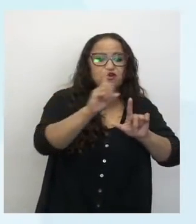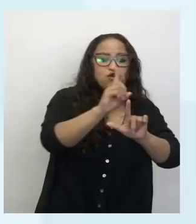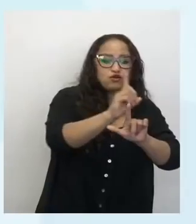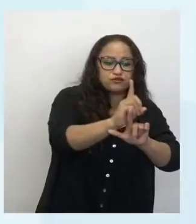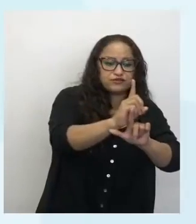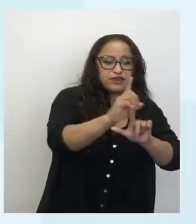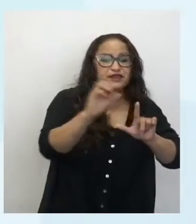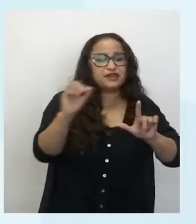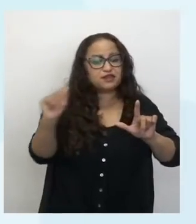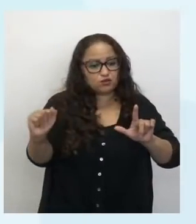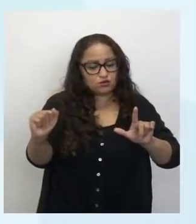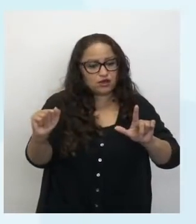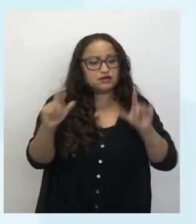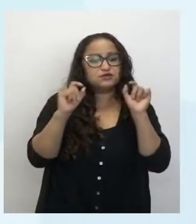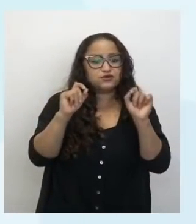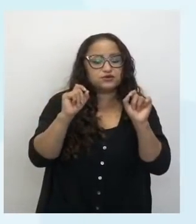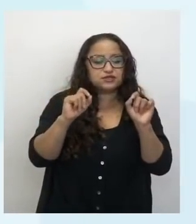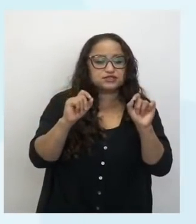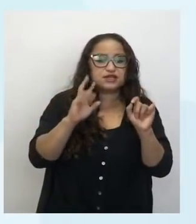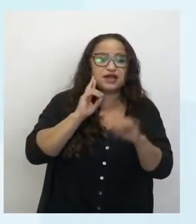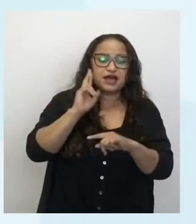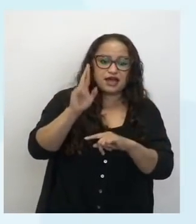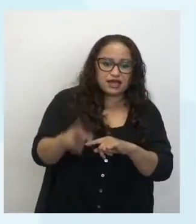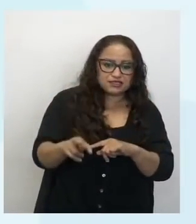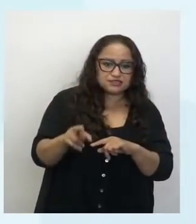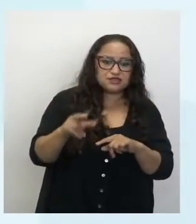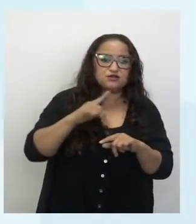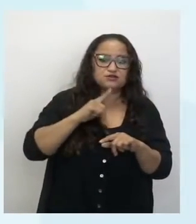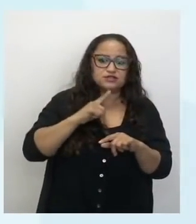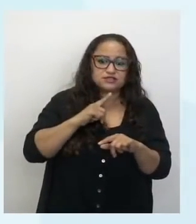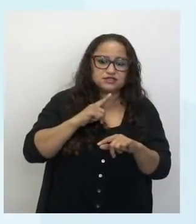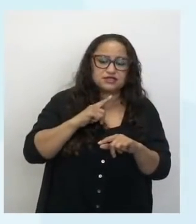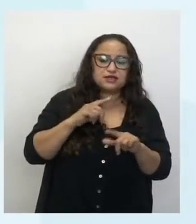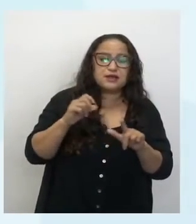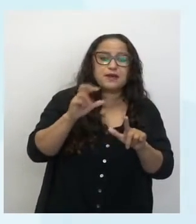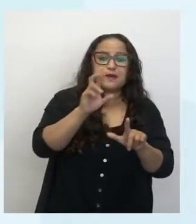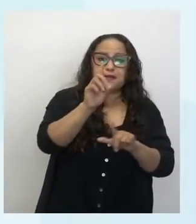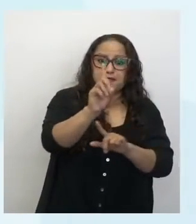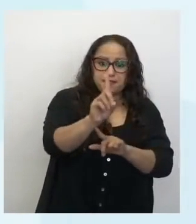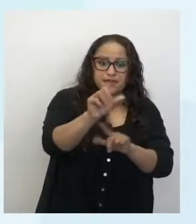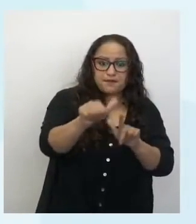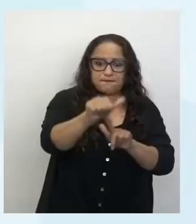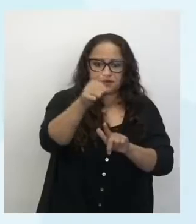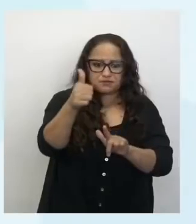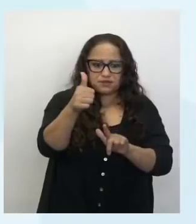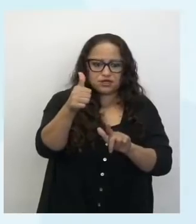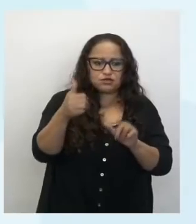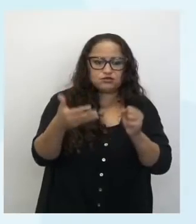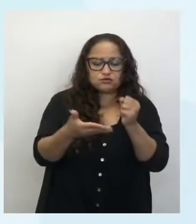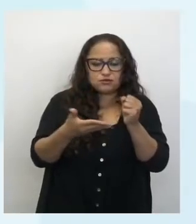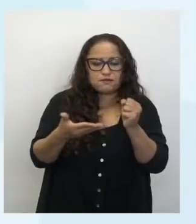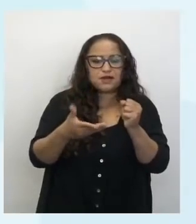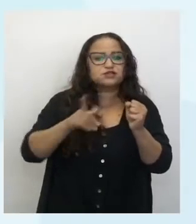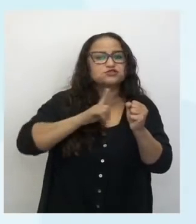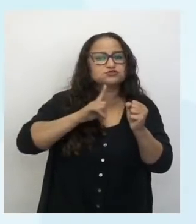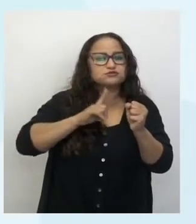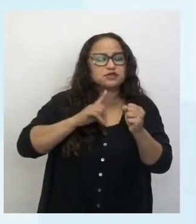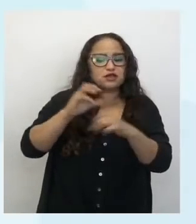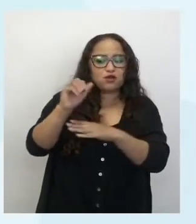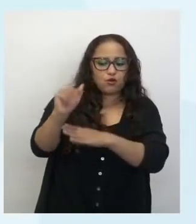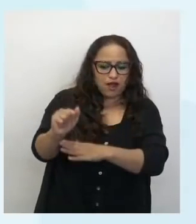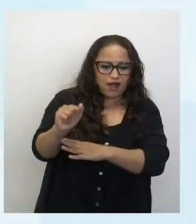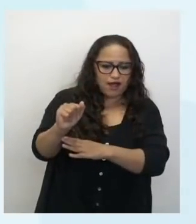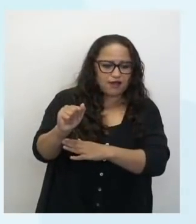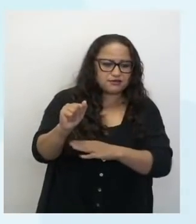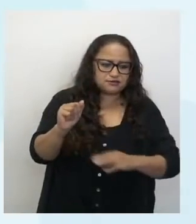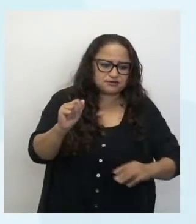o A. Então, a sua razão tem que ser dados do D primeiro e no número de baixo da fração você vai colocar os dados